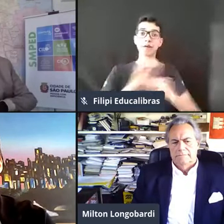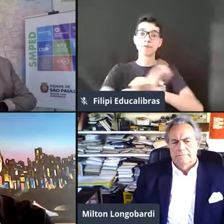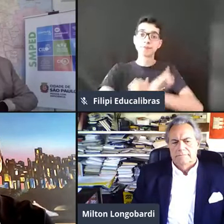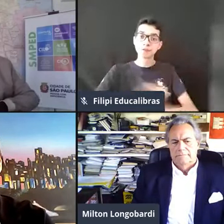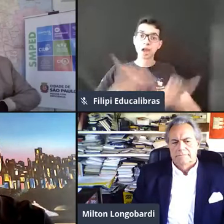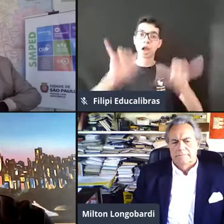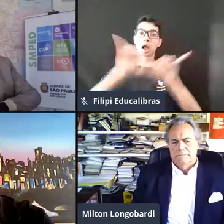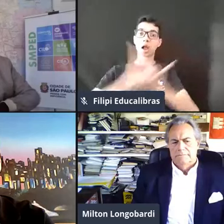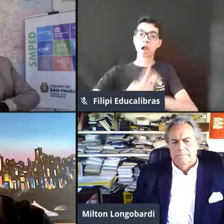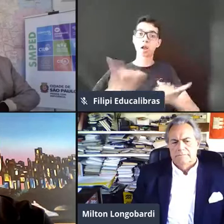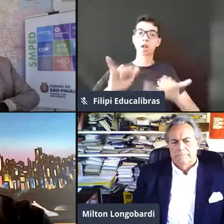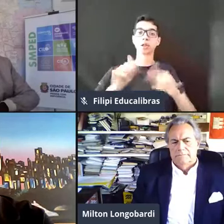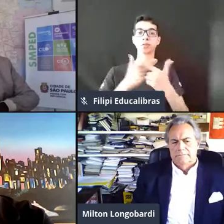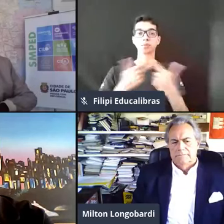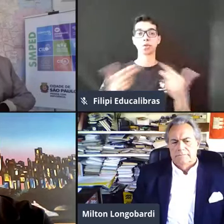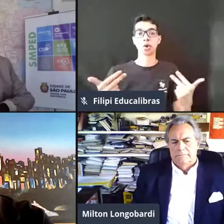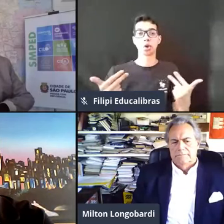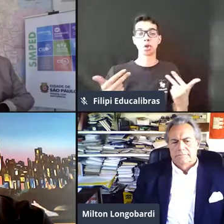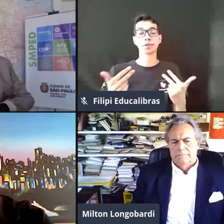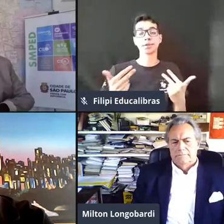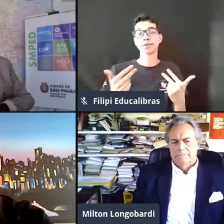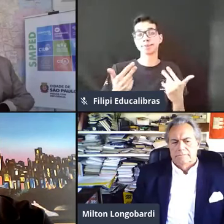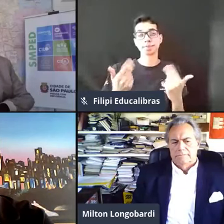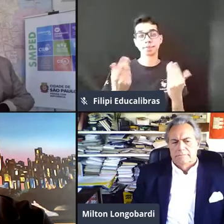bastante avançada e moderna,